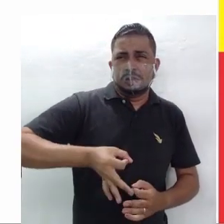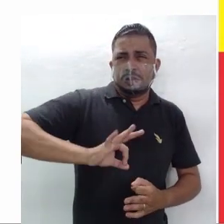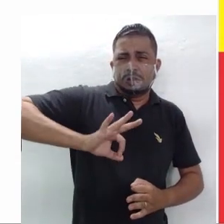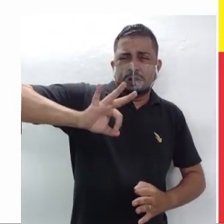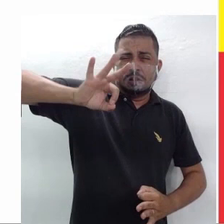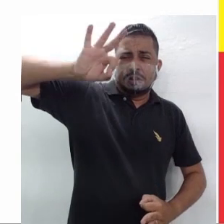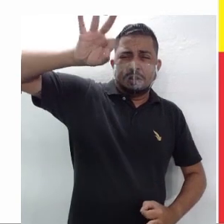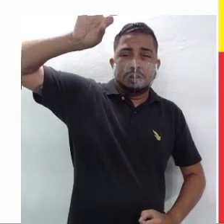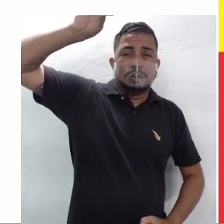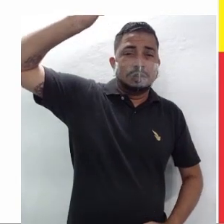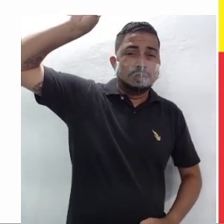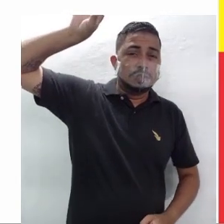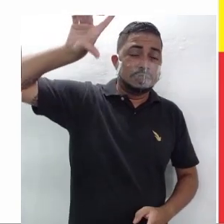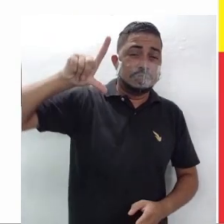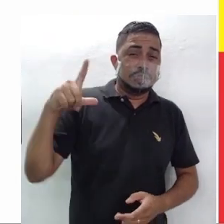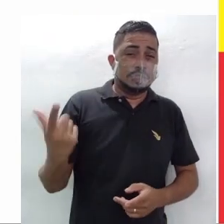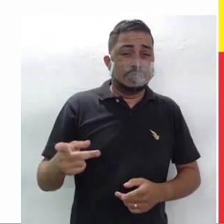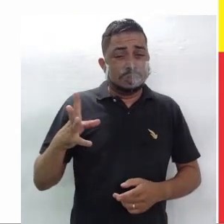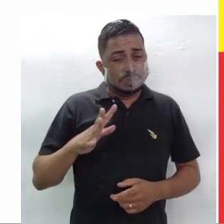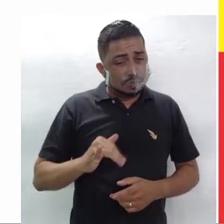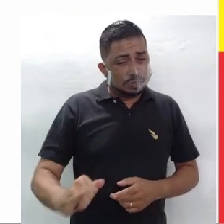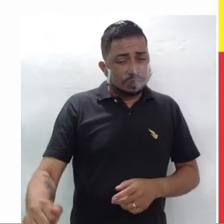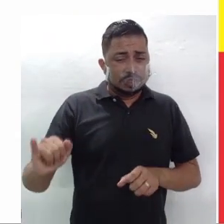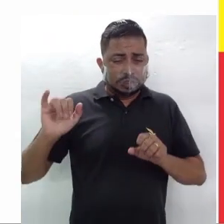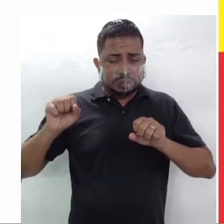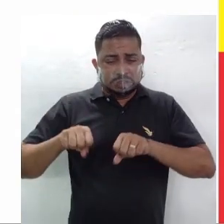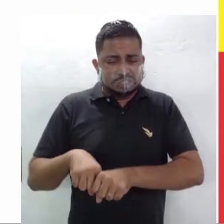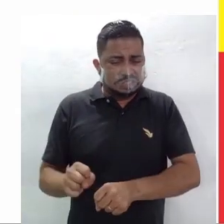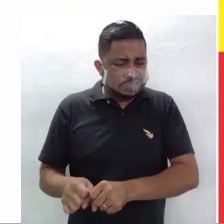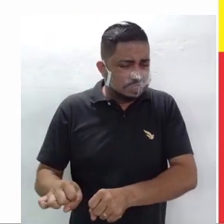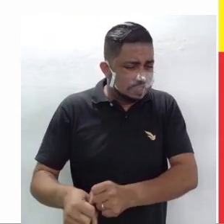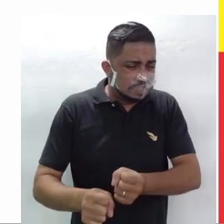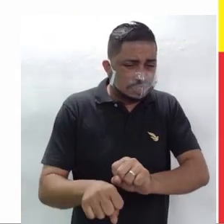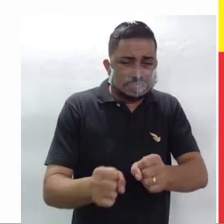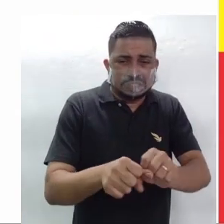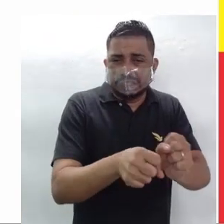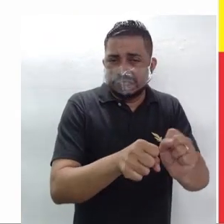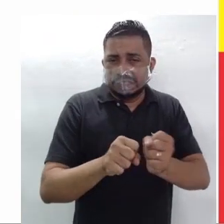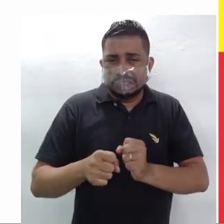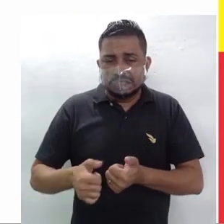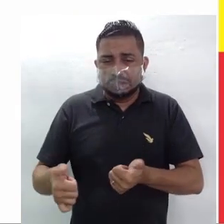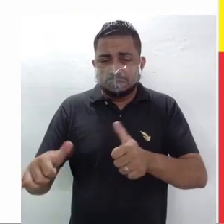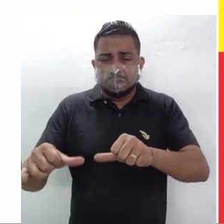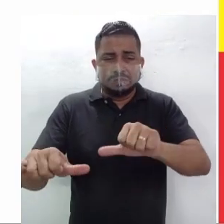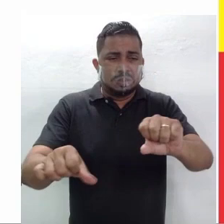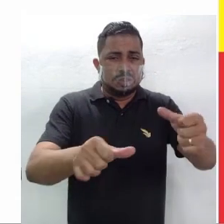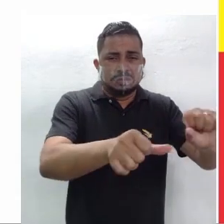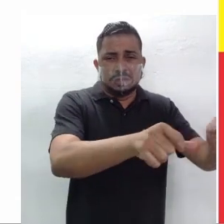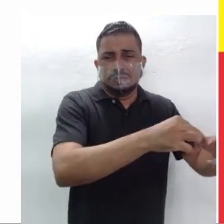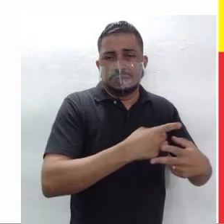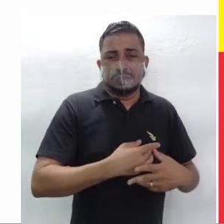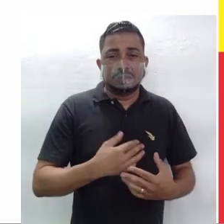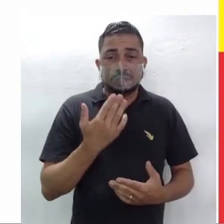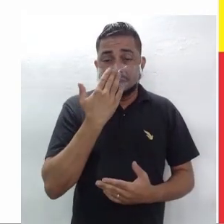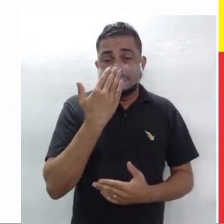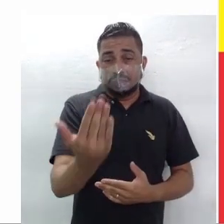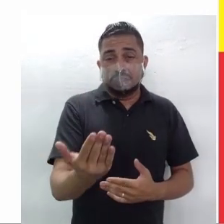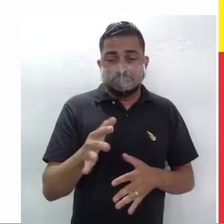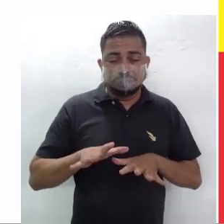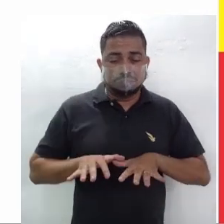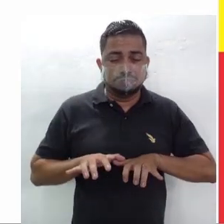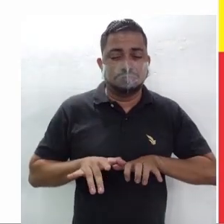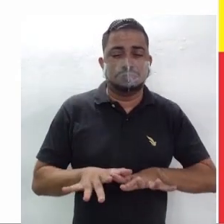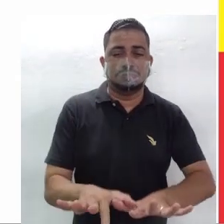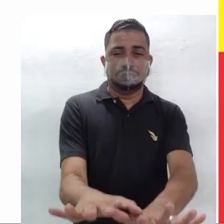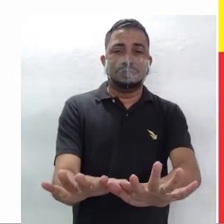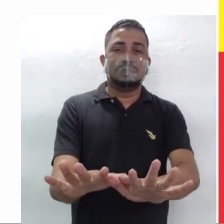onda gigantesca, ela vai destruir tudo o que se encontra na sua frente. E